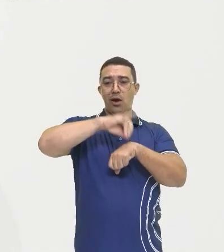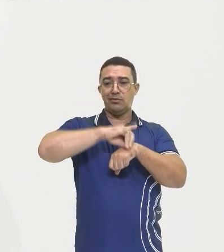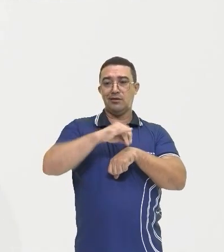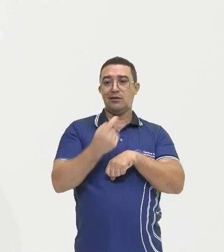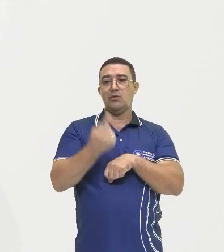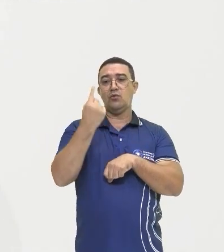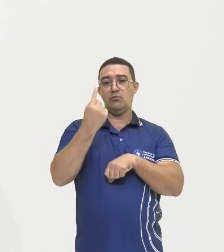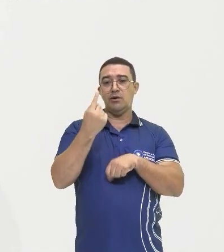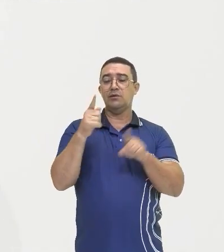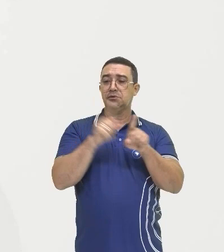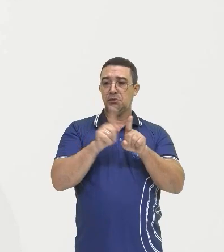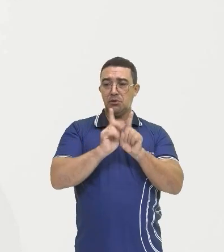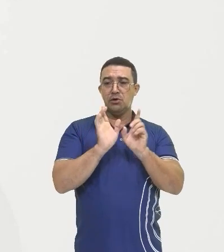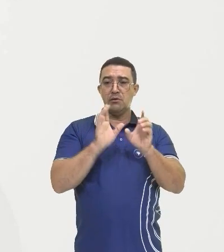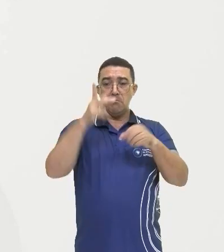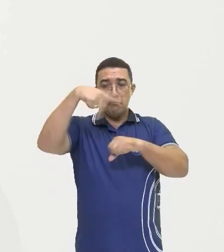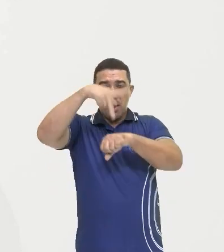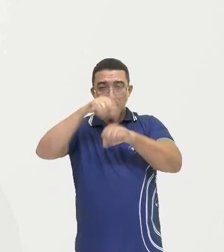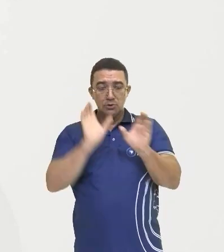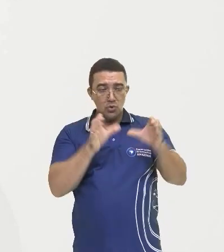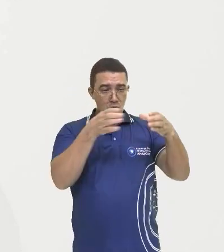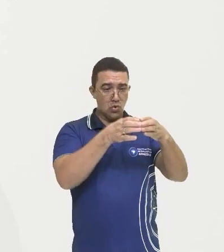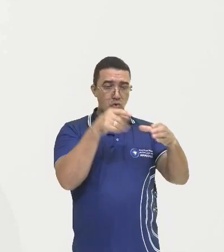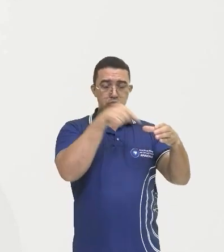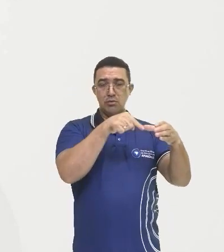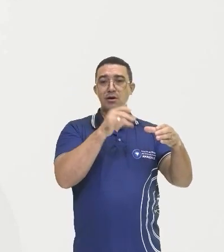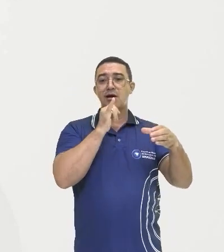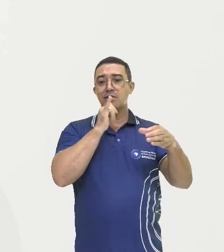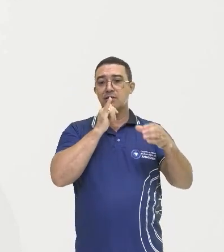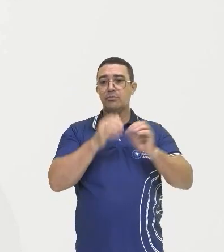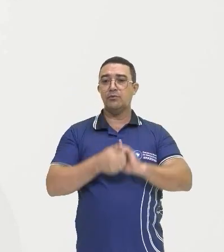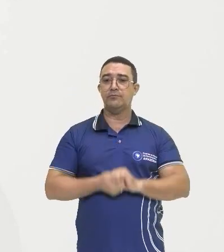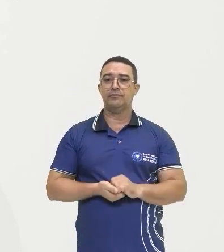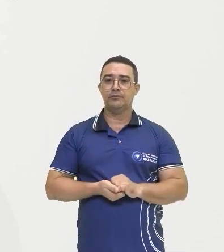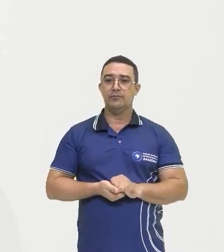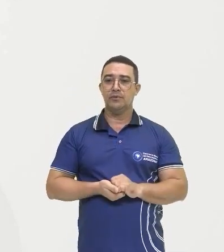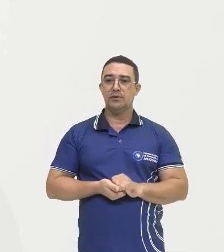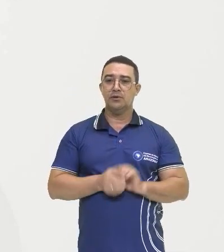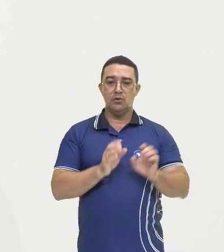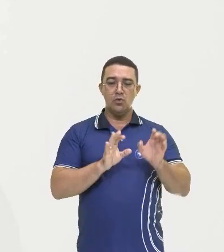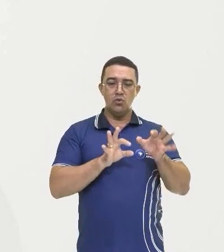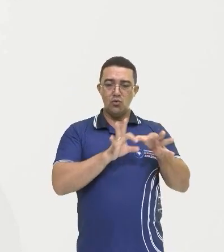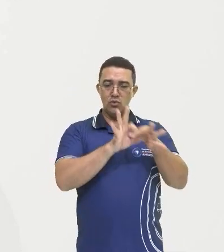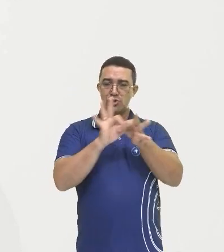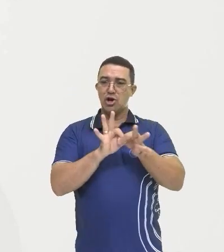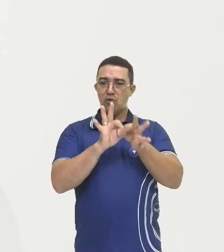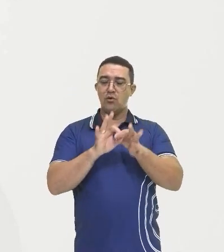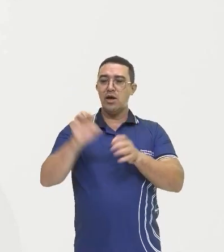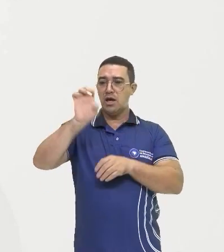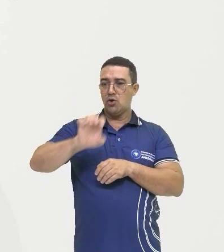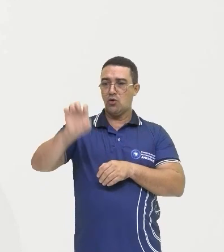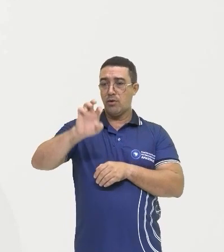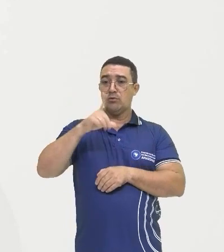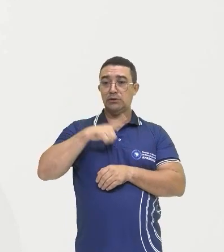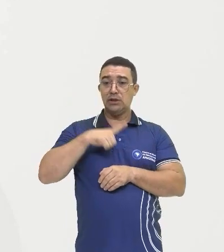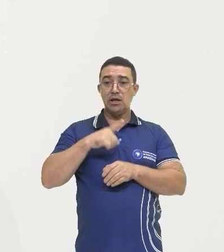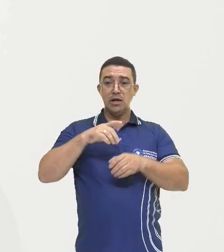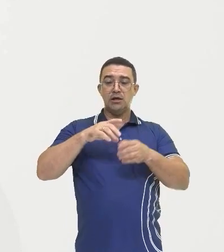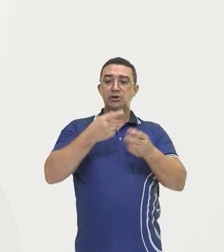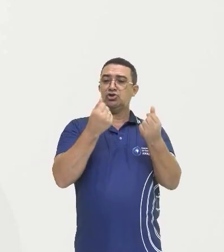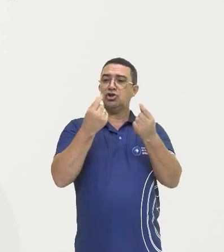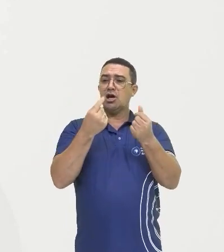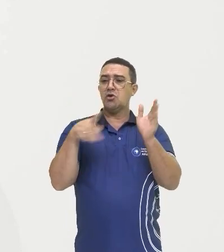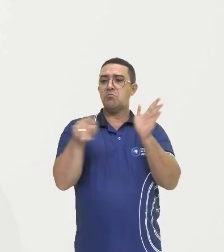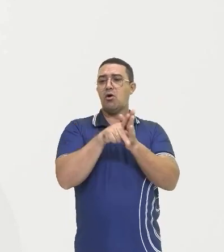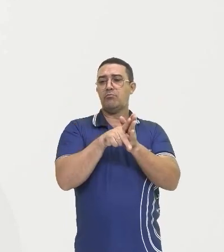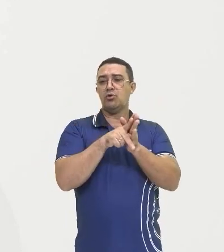desejam adotar também, tá, turma? É o caso específico, por exemplo, da União Europeia, que tem o euro, que vocês estão vendo